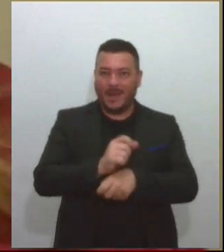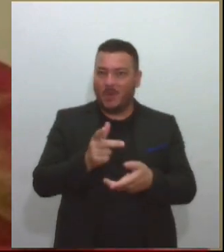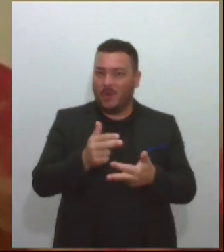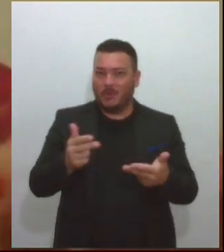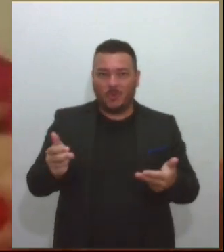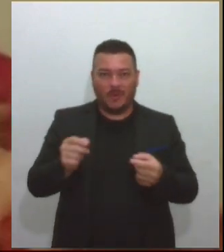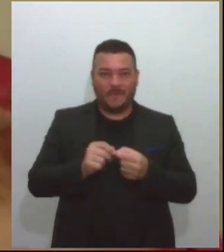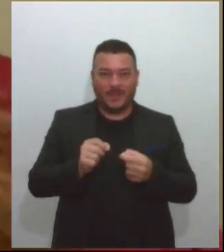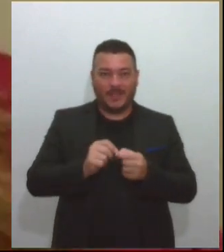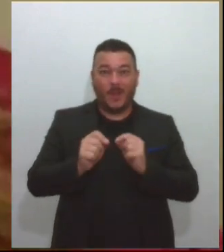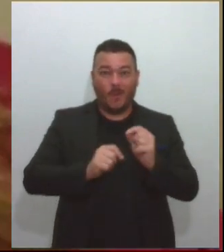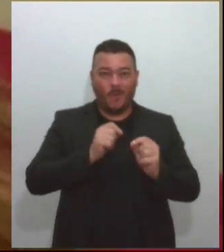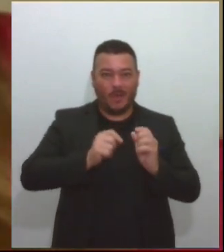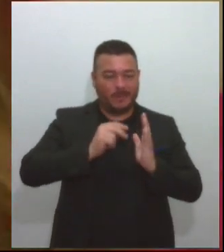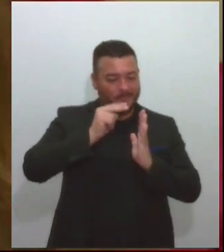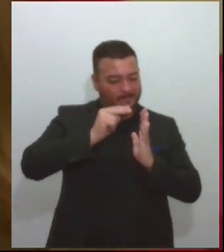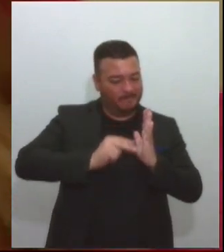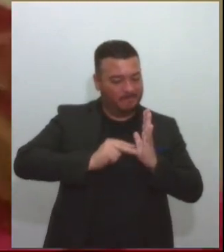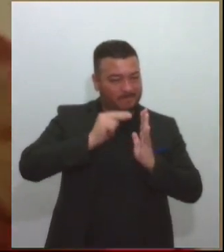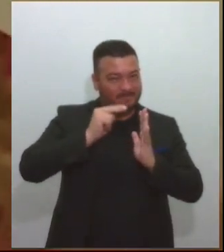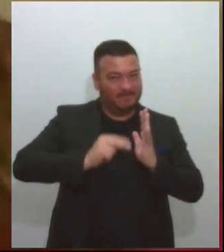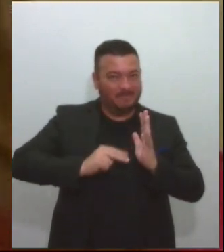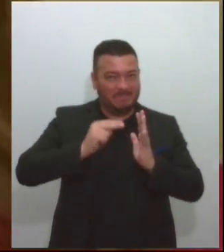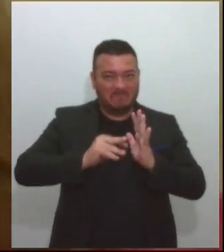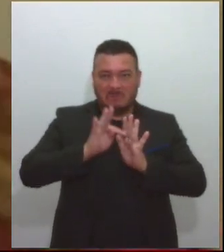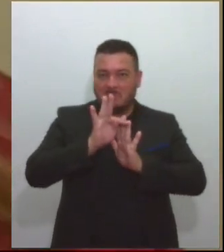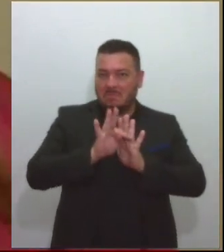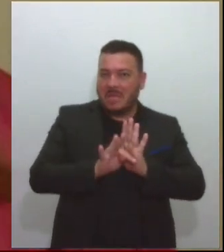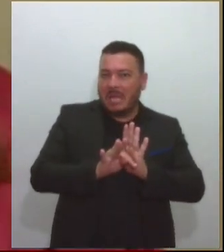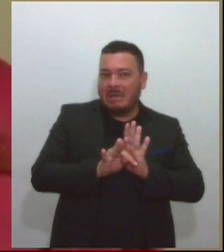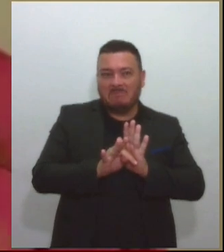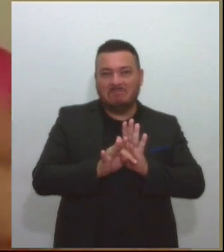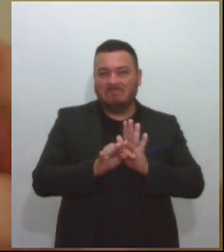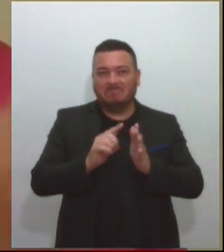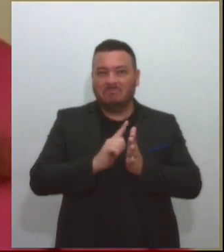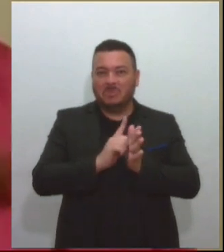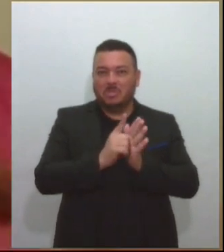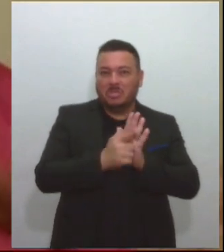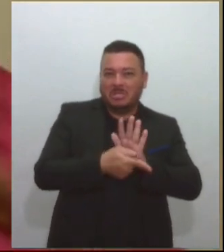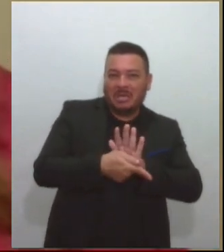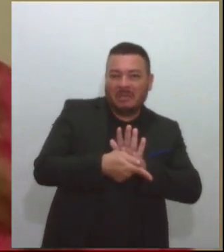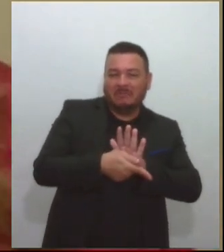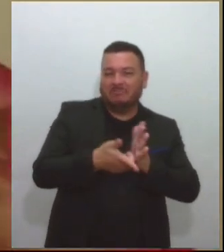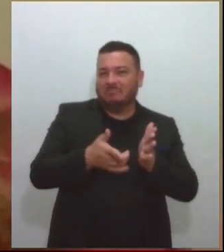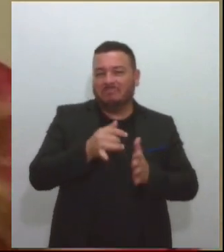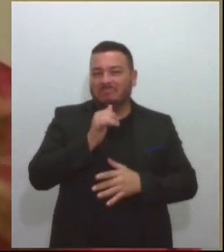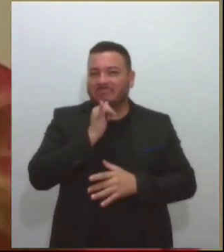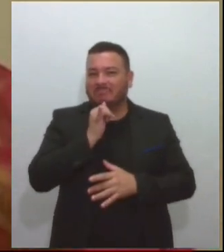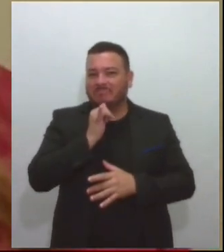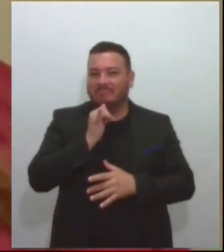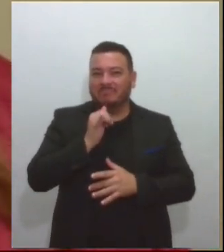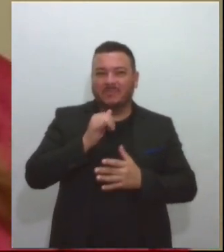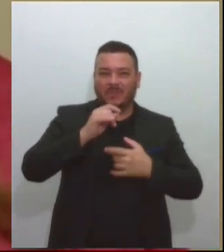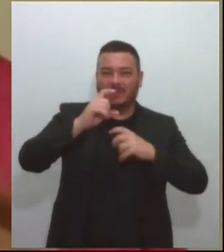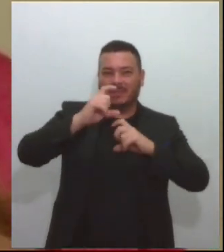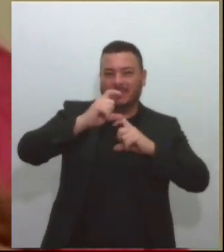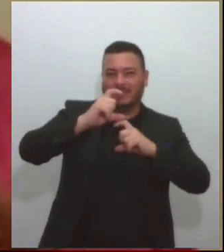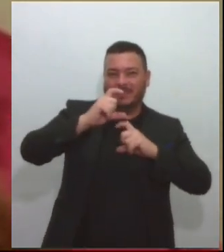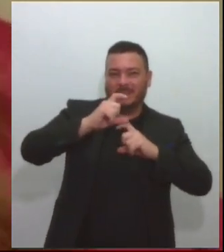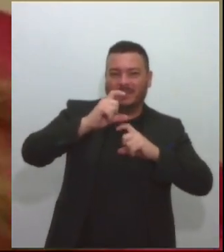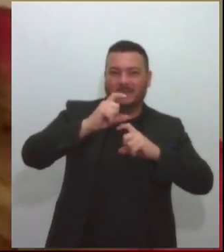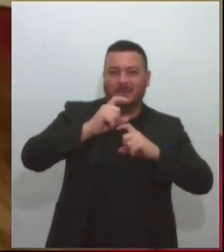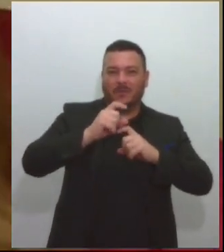uma leitura de um texto, de um gênero textual, como a história em quadrinho, o poema,